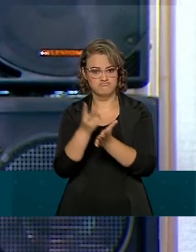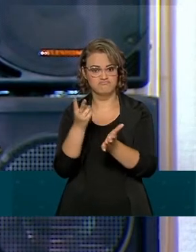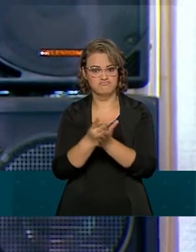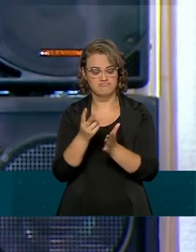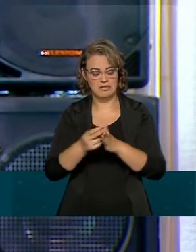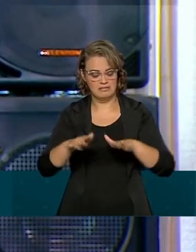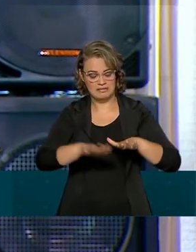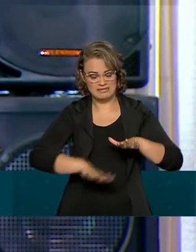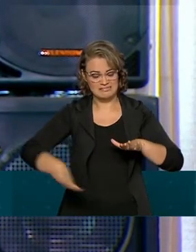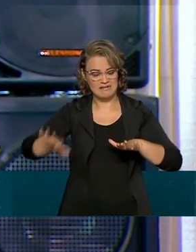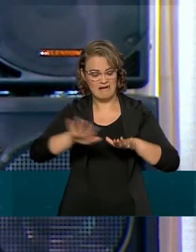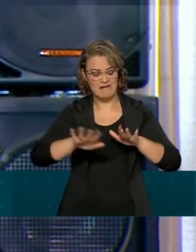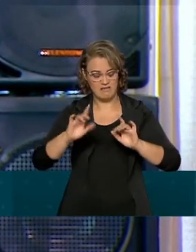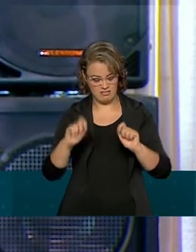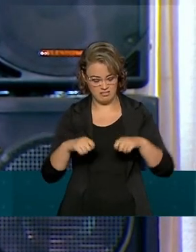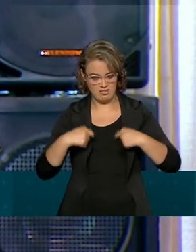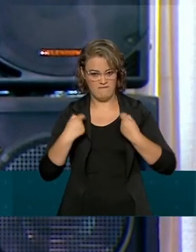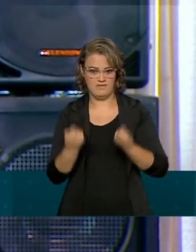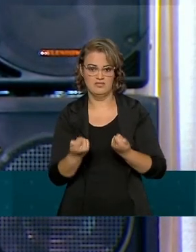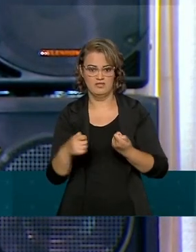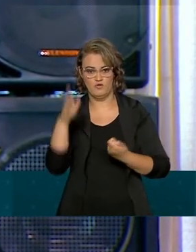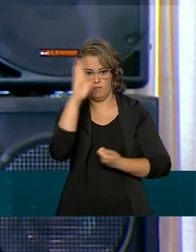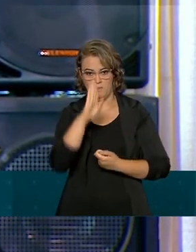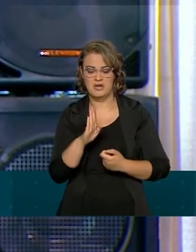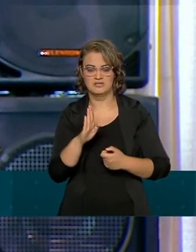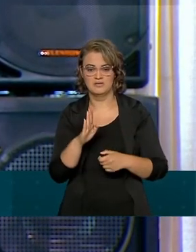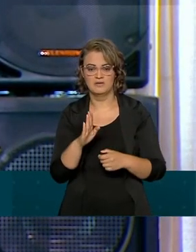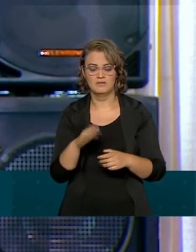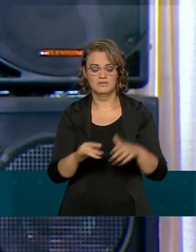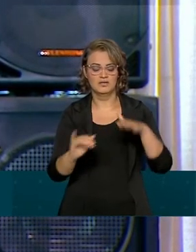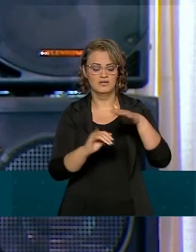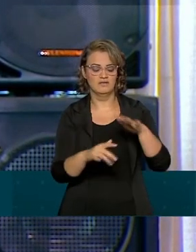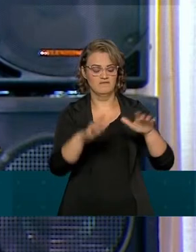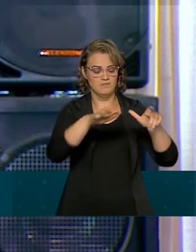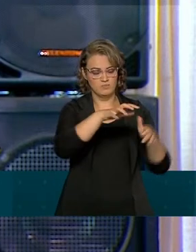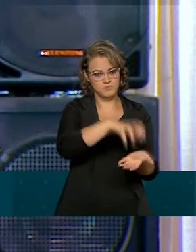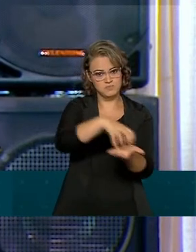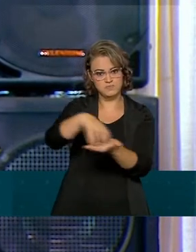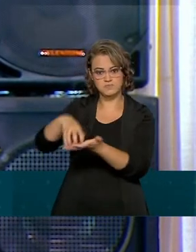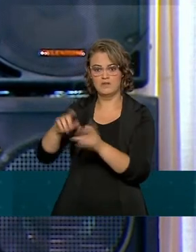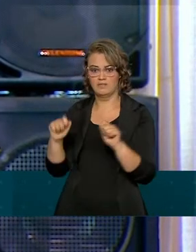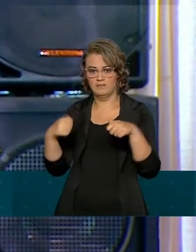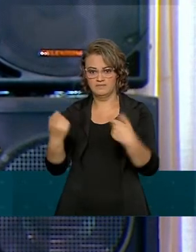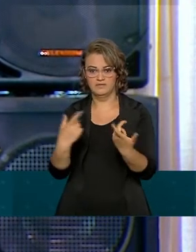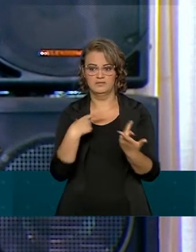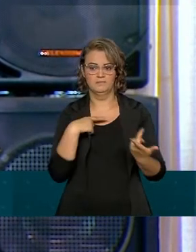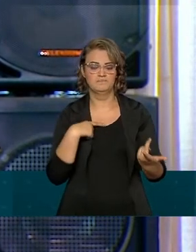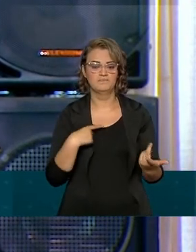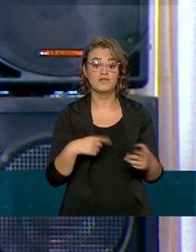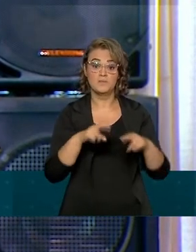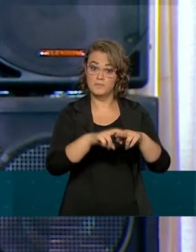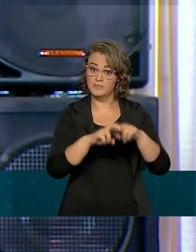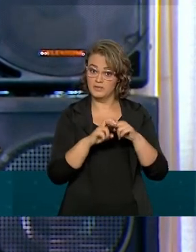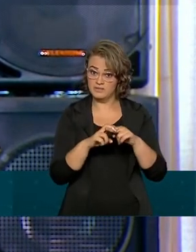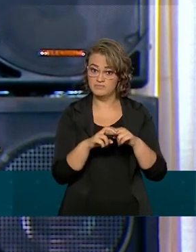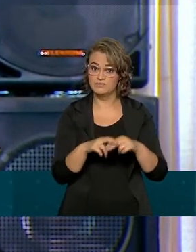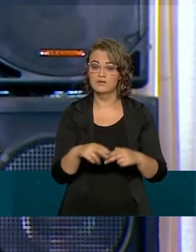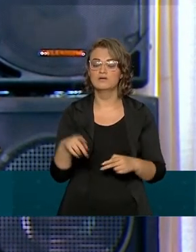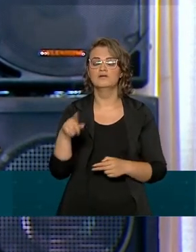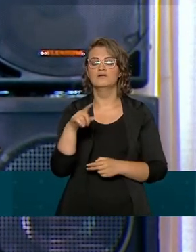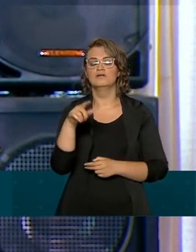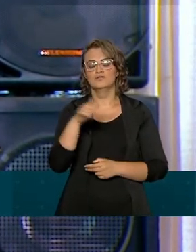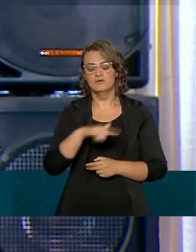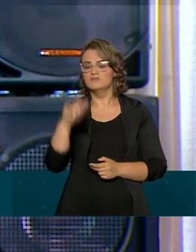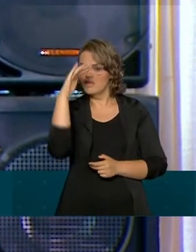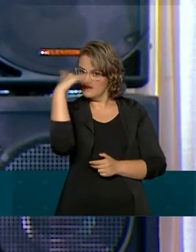do território nosso país e as suas instituições exatamente por isso temos o dever